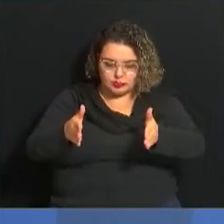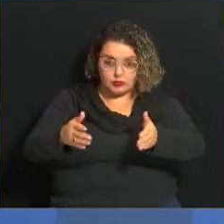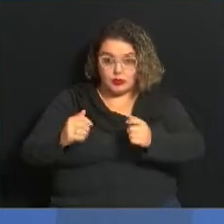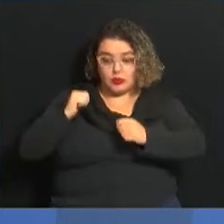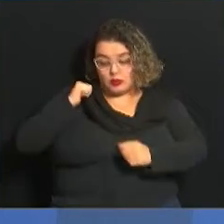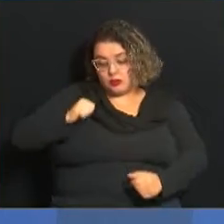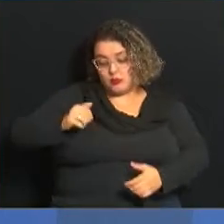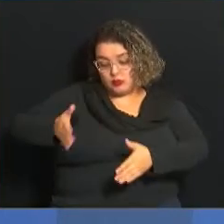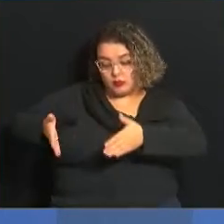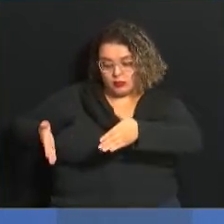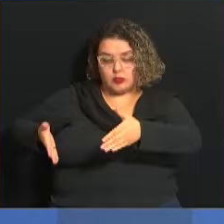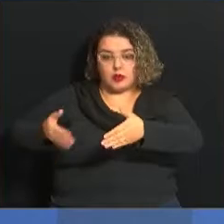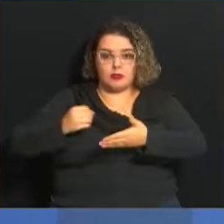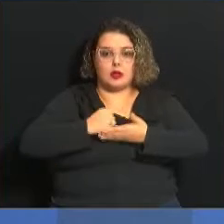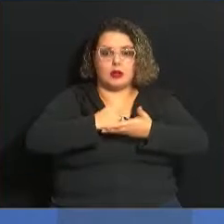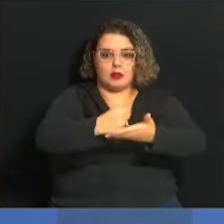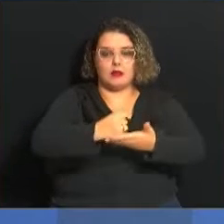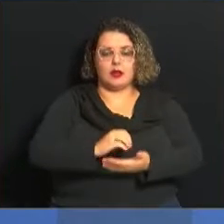para o transporte.